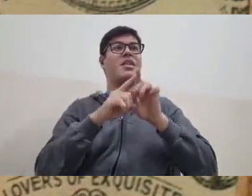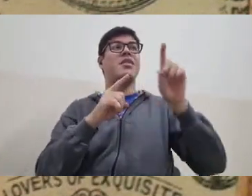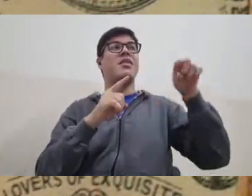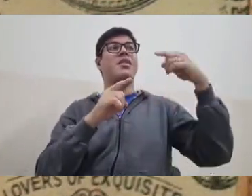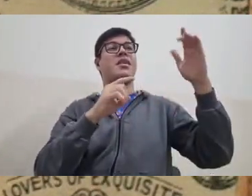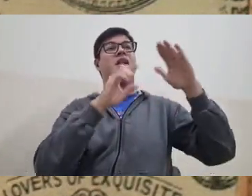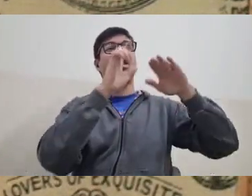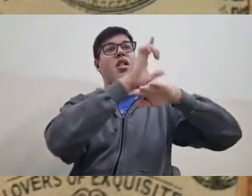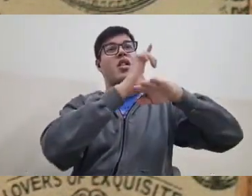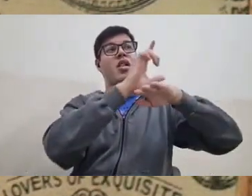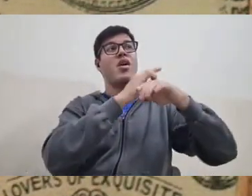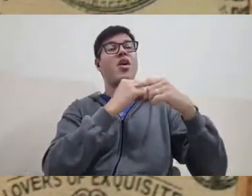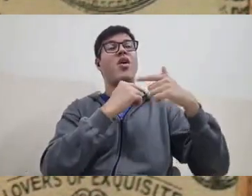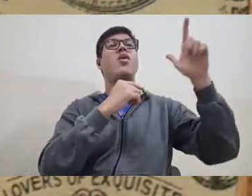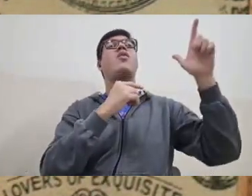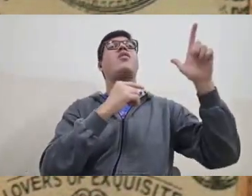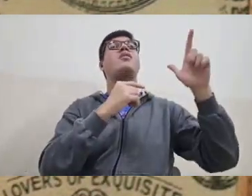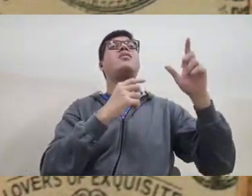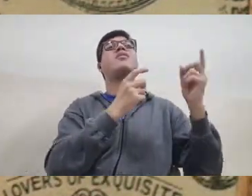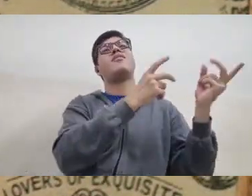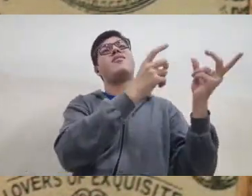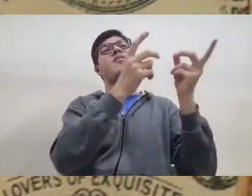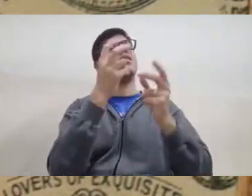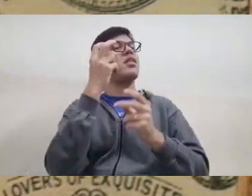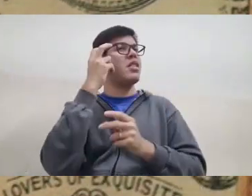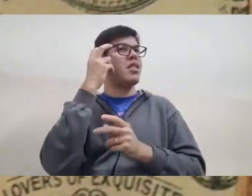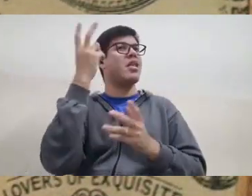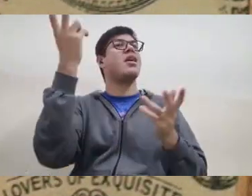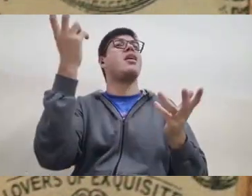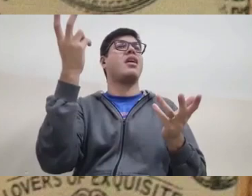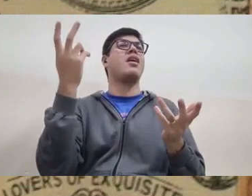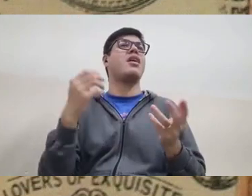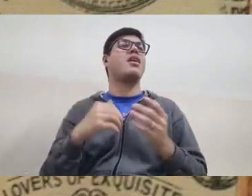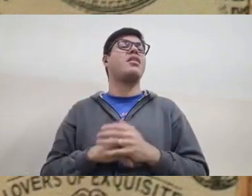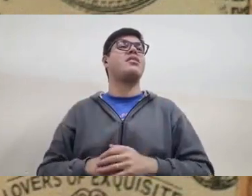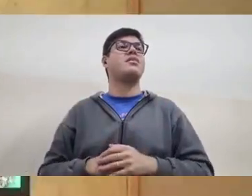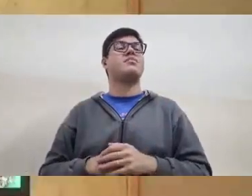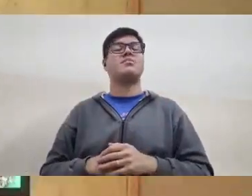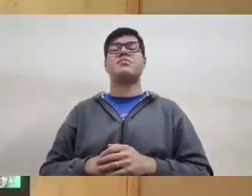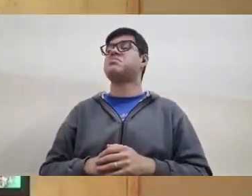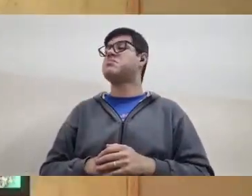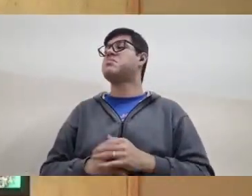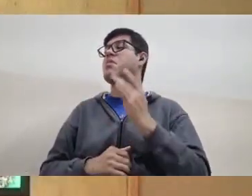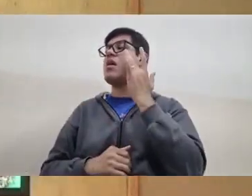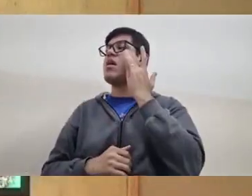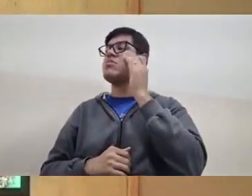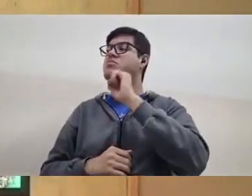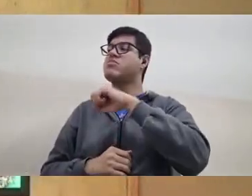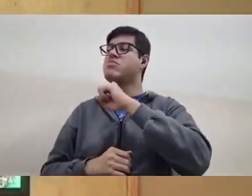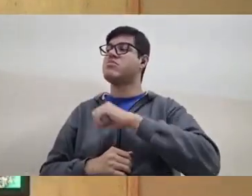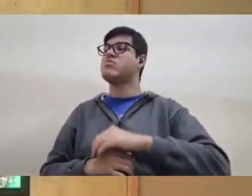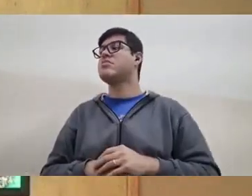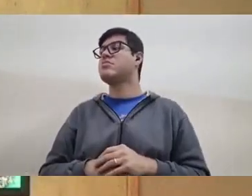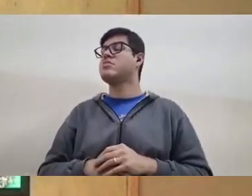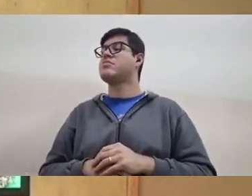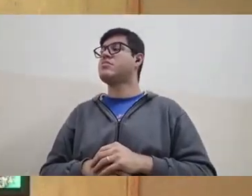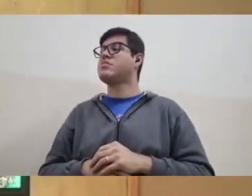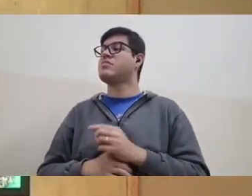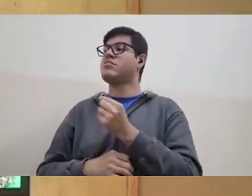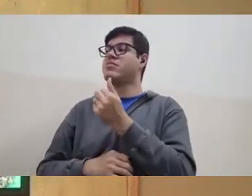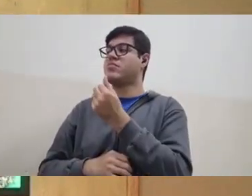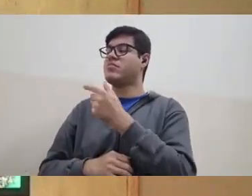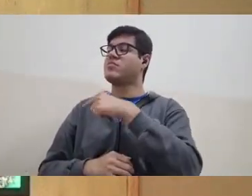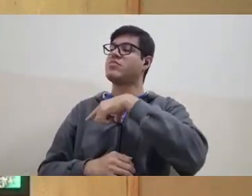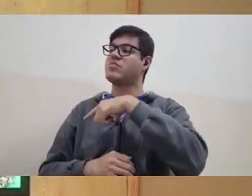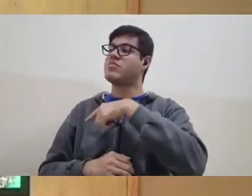A marca dele muito bem inteligente eu acho muito inteligente por isso que tem preço tem